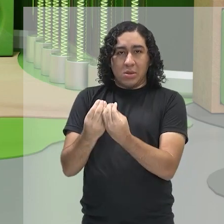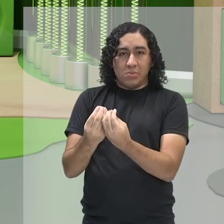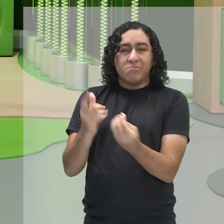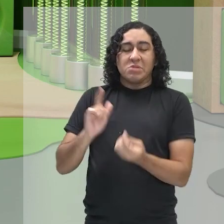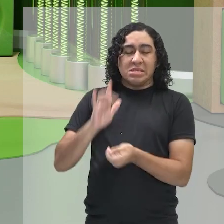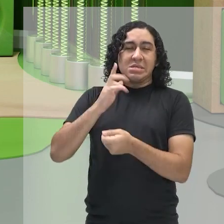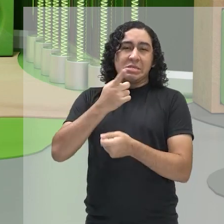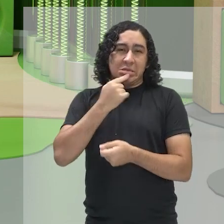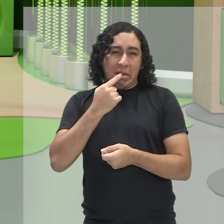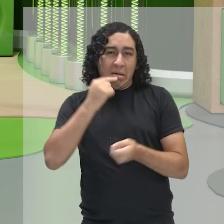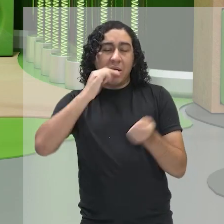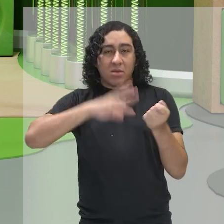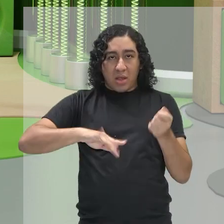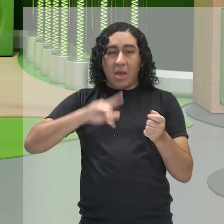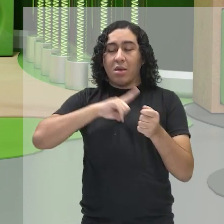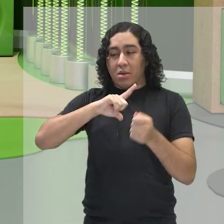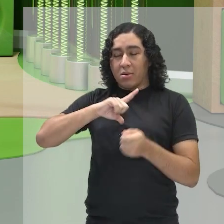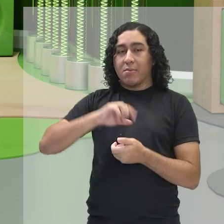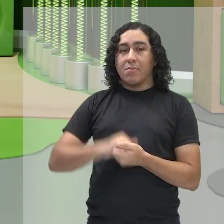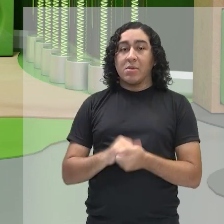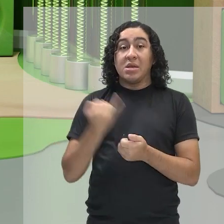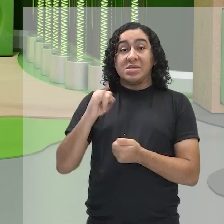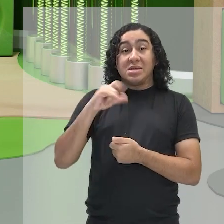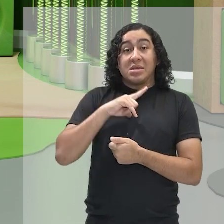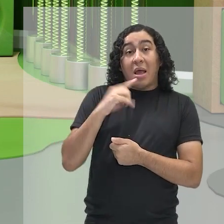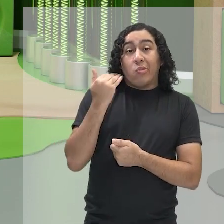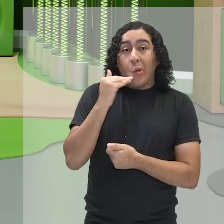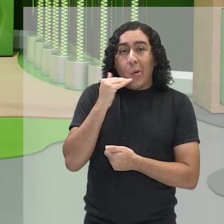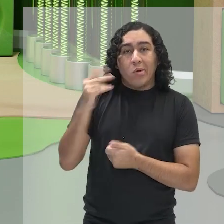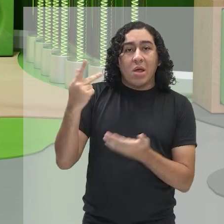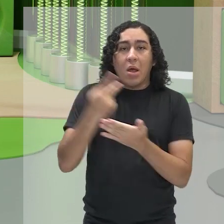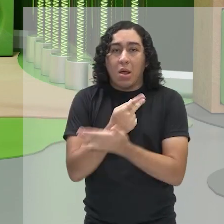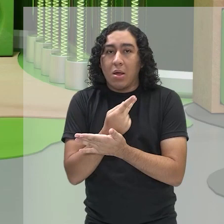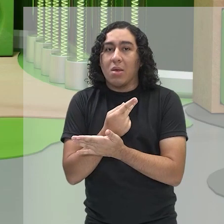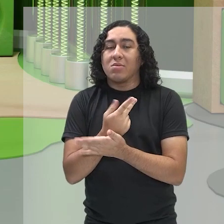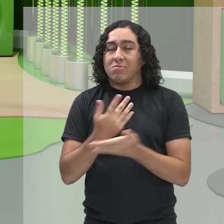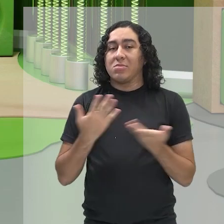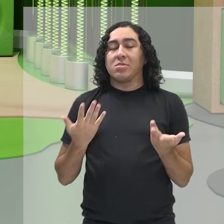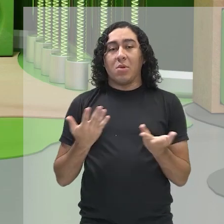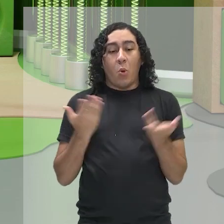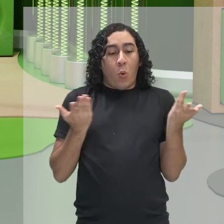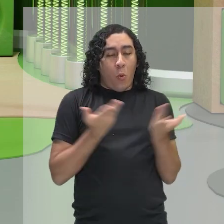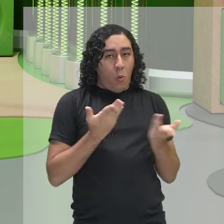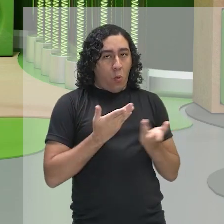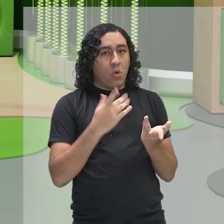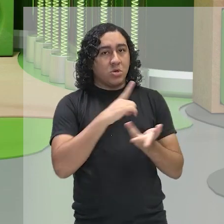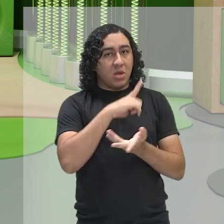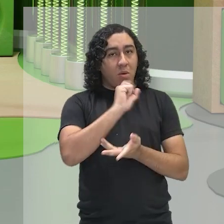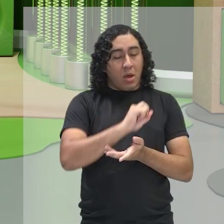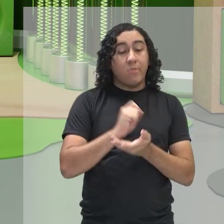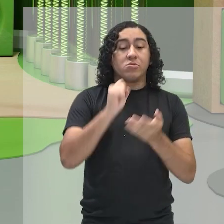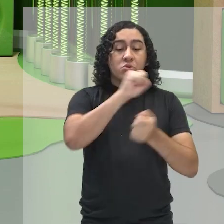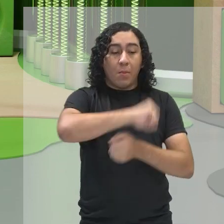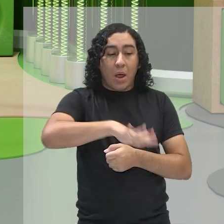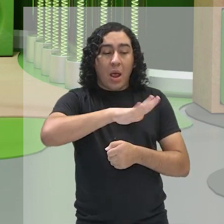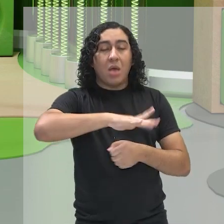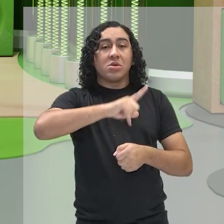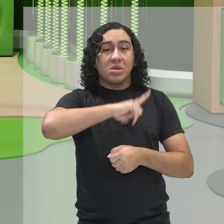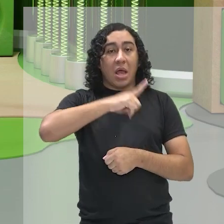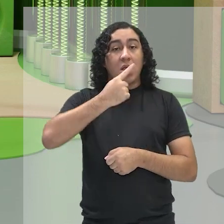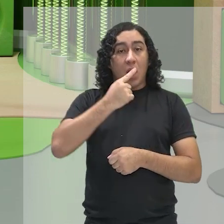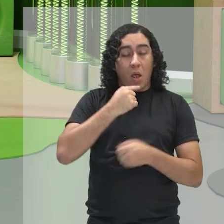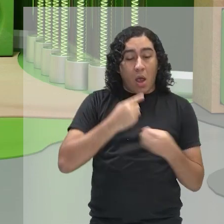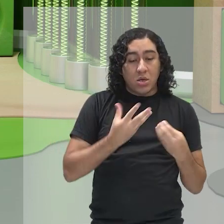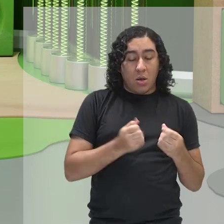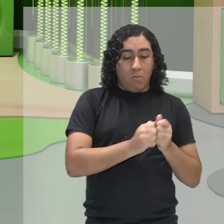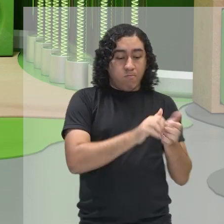né? Se feita ali de uma forma inadequada, né? Óbvio que atualmente as transfusões feitas nas clínicas, nos hospitais, são feitas de forma